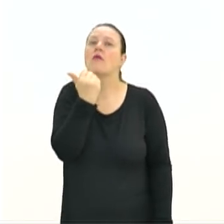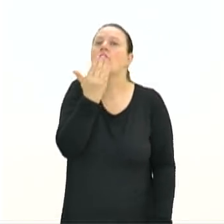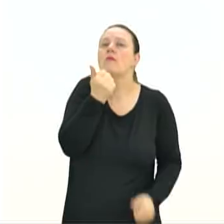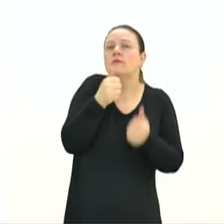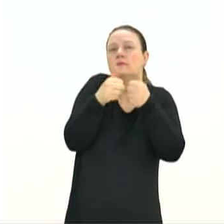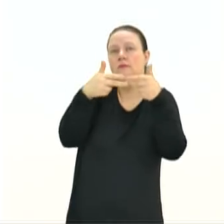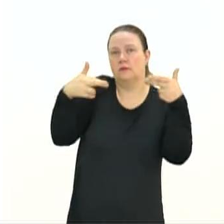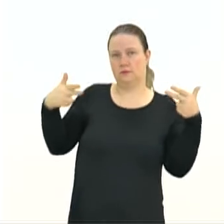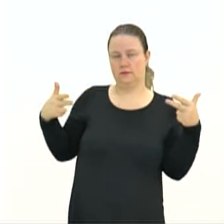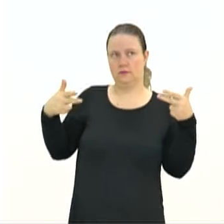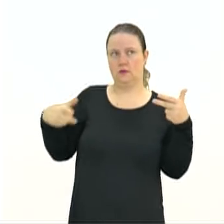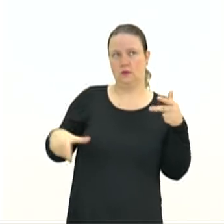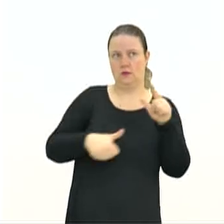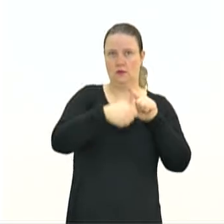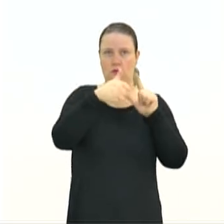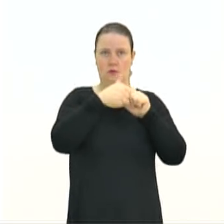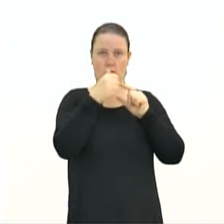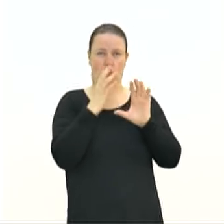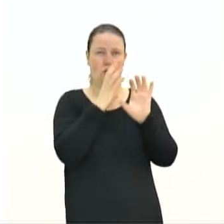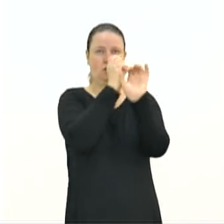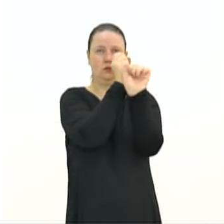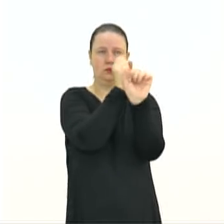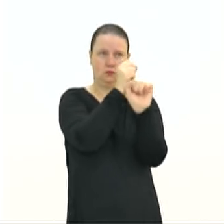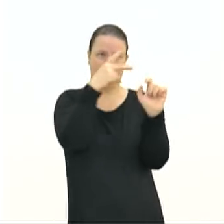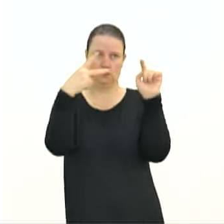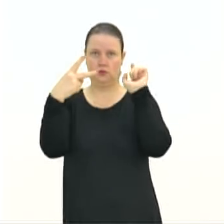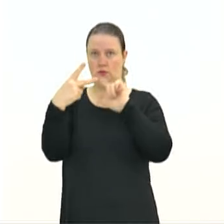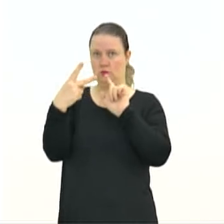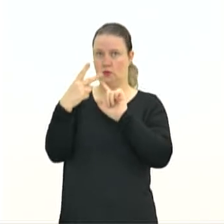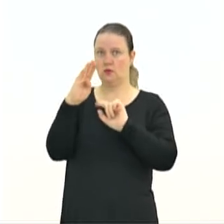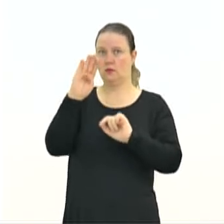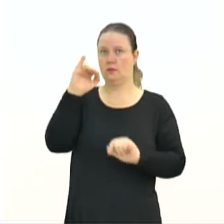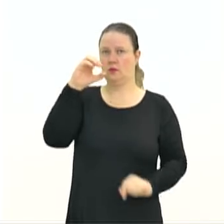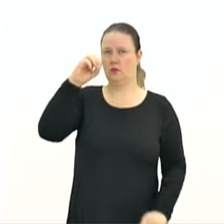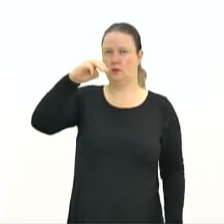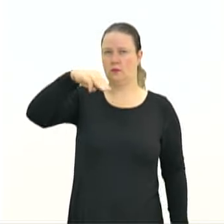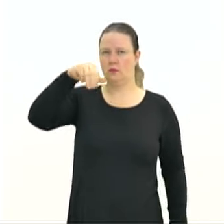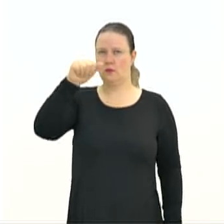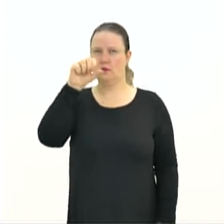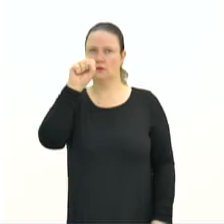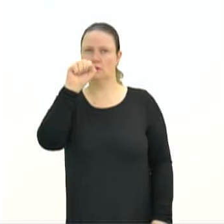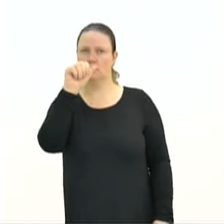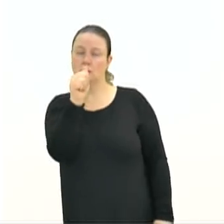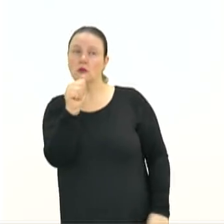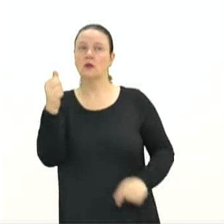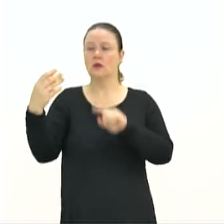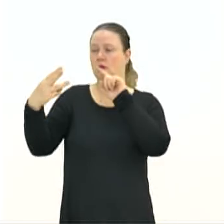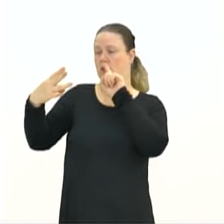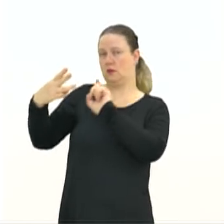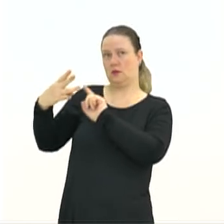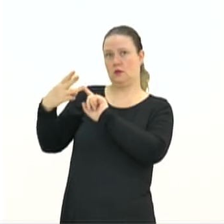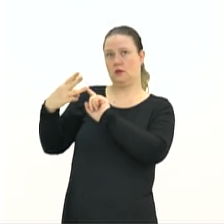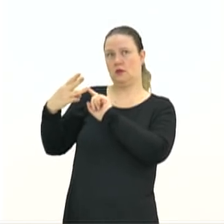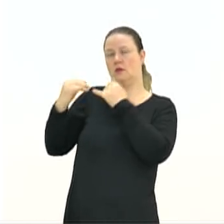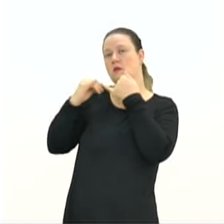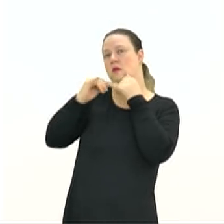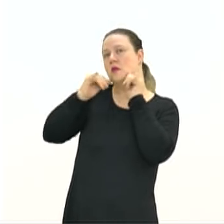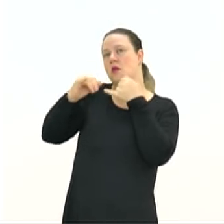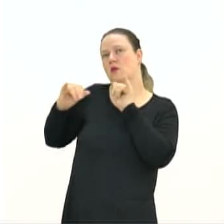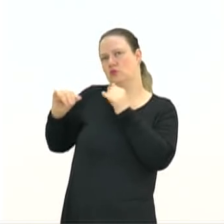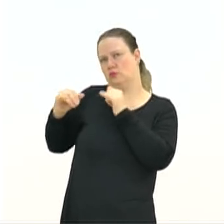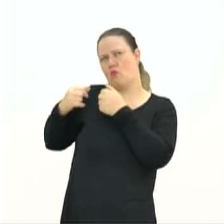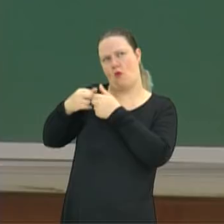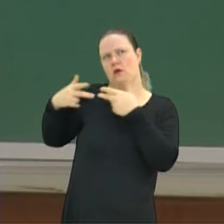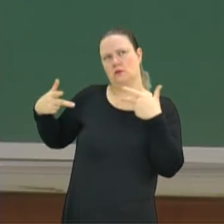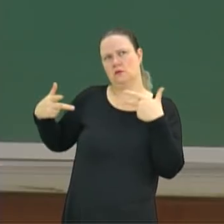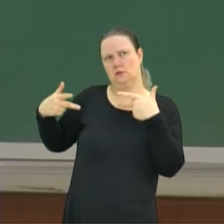Olha só, a gente tem a numérica, a gente tem a de biomassa e a de energia, ou energética. Tá? Então, o que cada uma delas